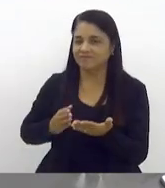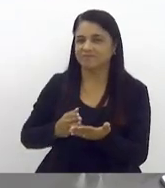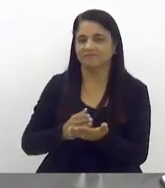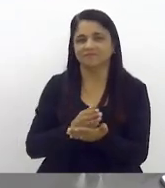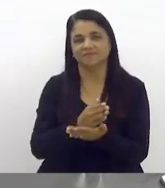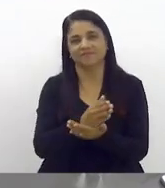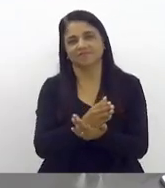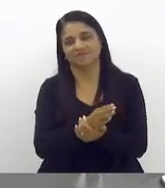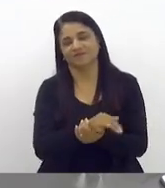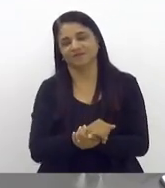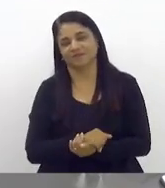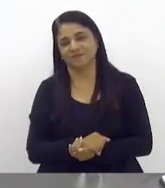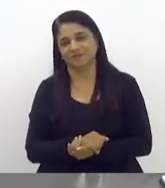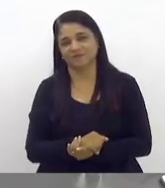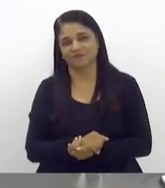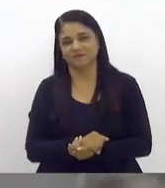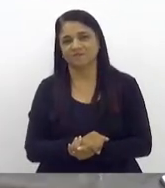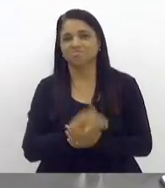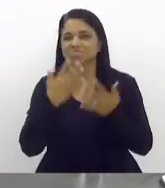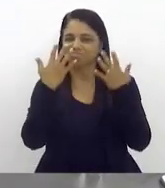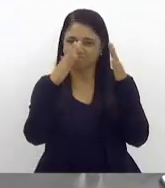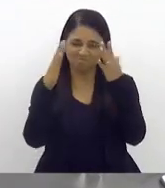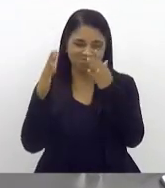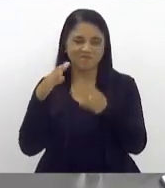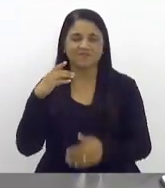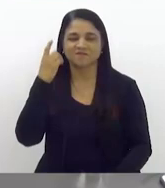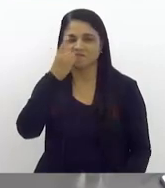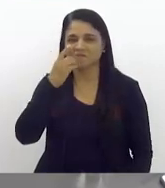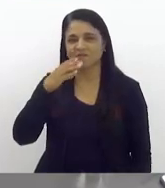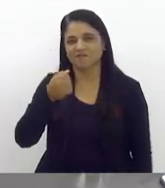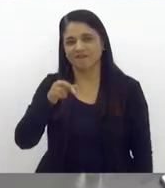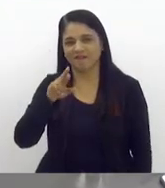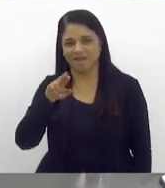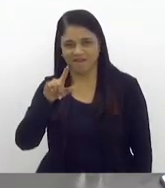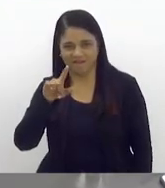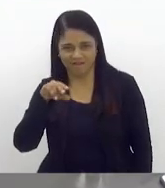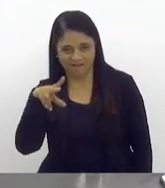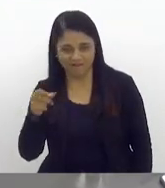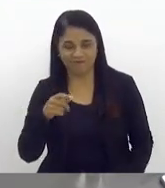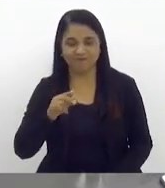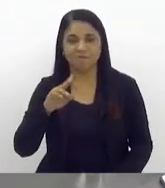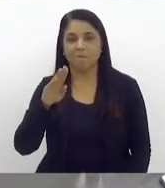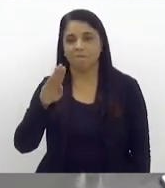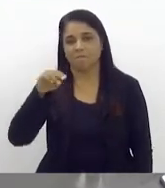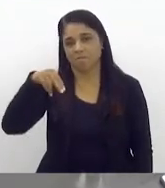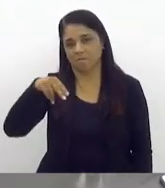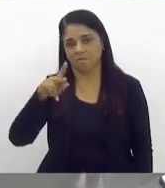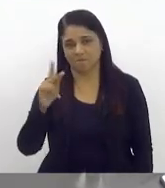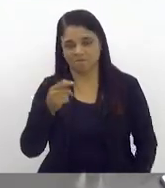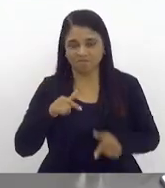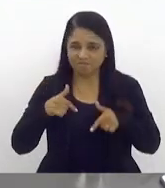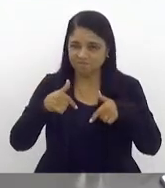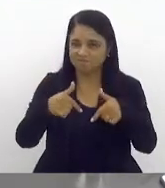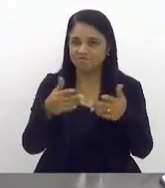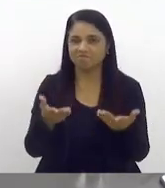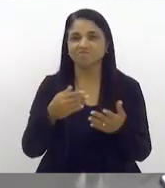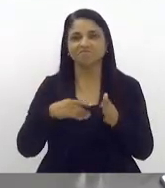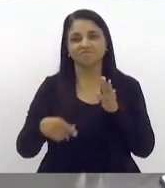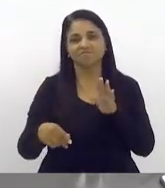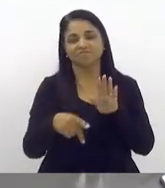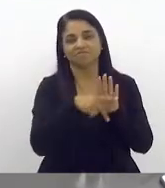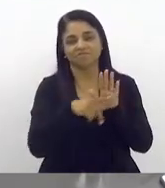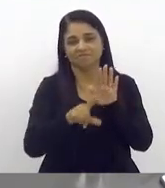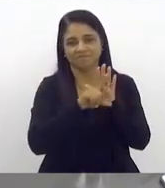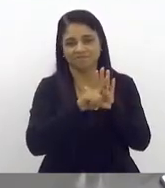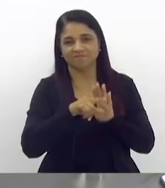estão. Aprovado. Parabenizar o deputado Carlinhos BNH pela iniciativa. Item 4 da pauta, o PL 436 de